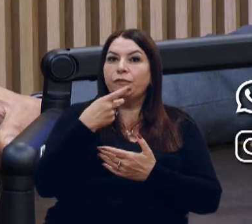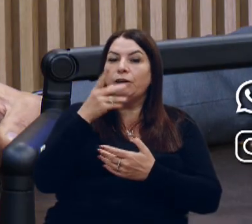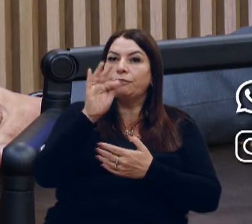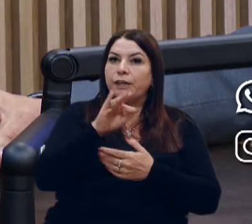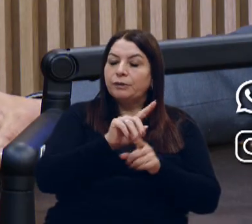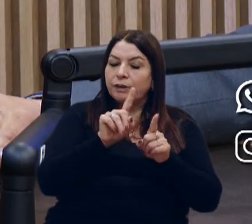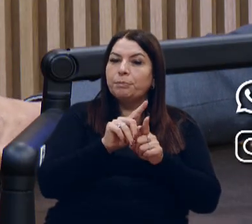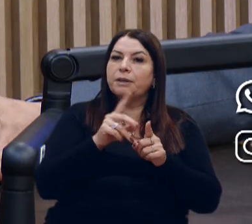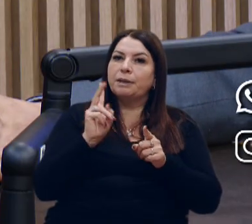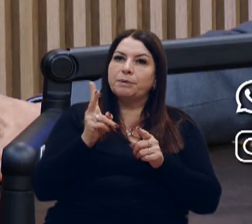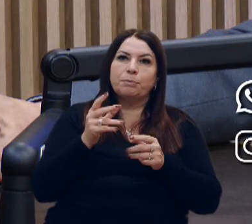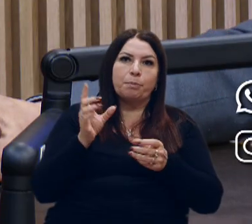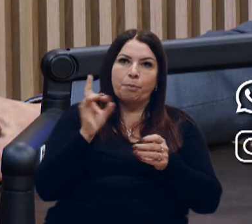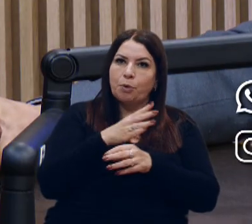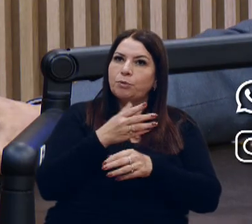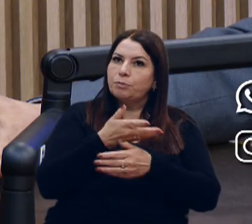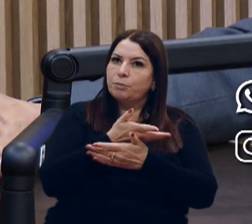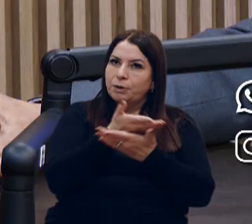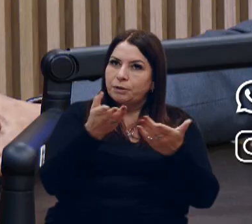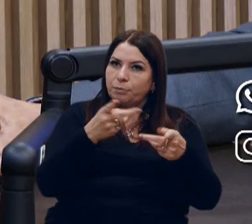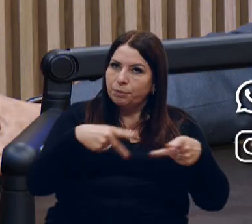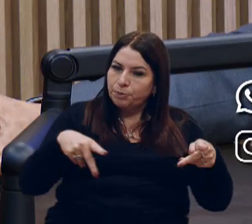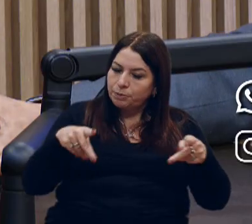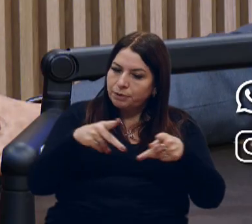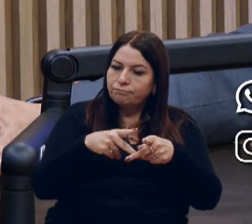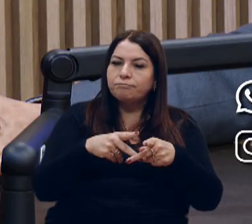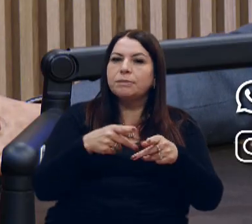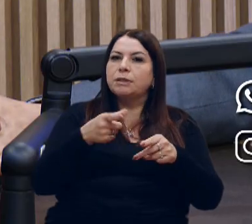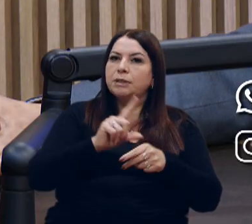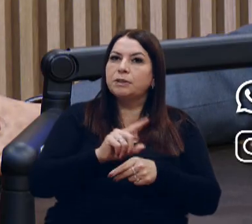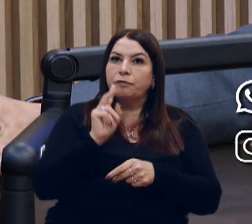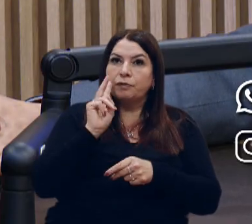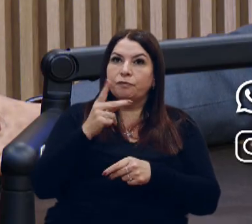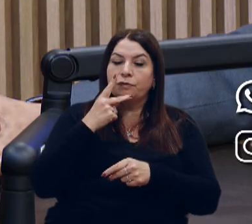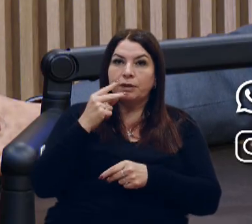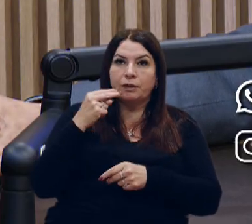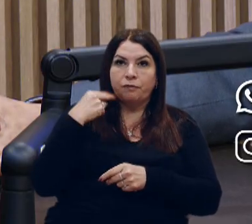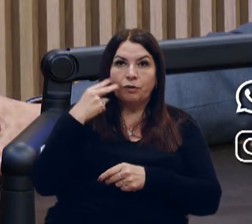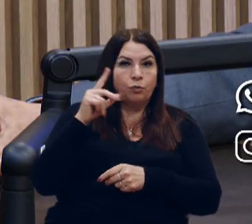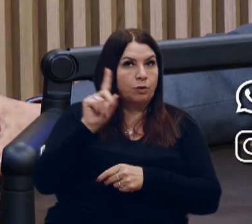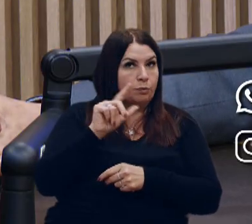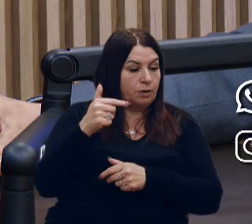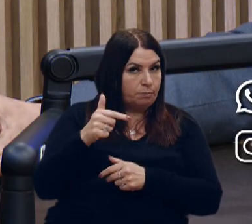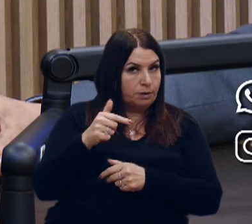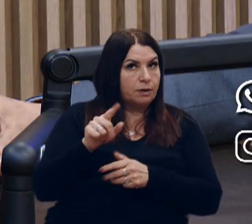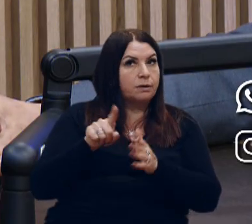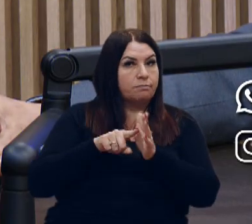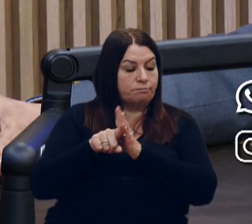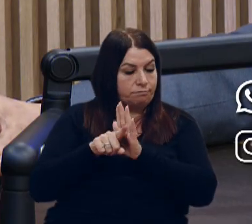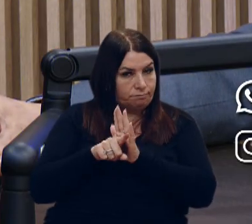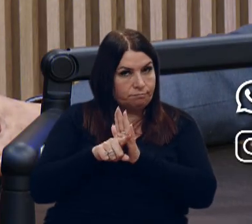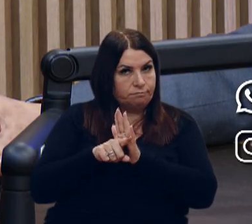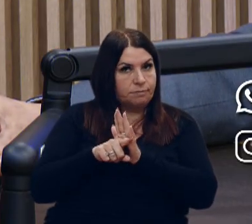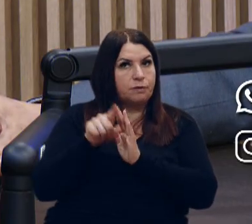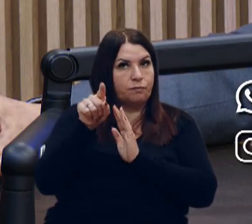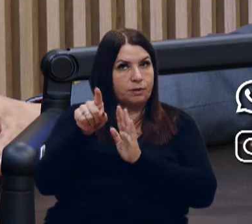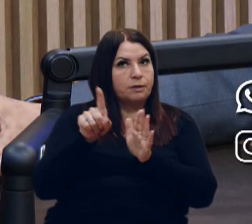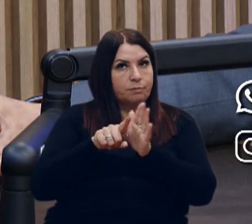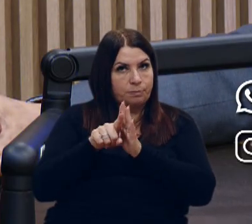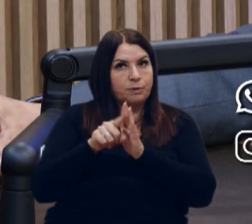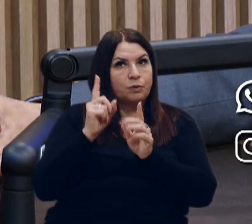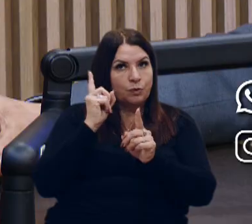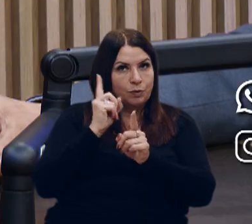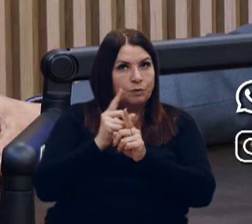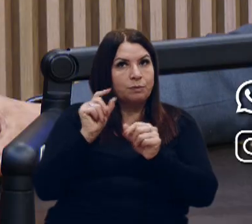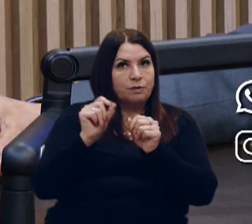gente está sempre aqui à disposição da população e que antes de você dizer que o vereador não trabalha, pesquise. Você pesquisando, descobre o